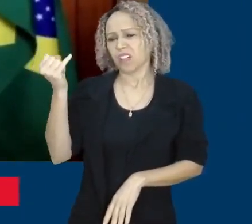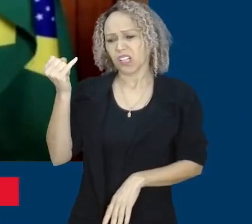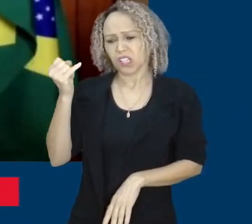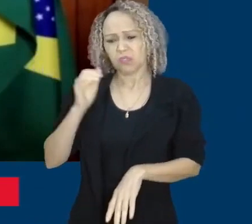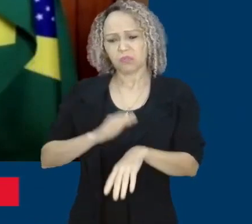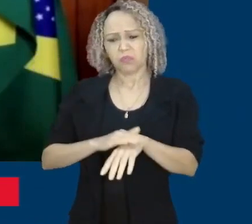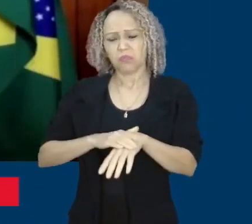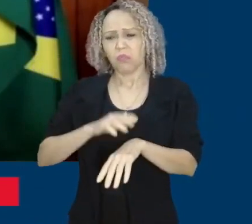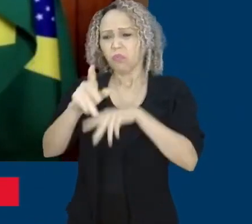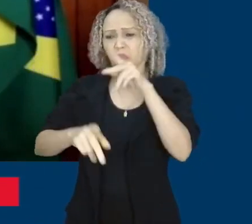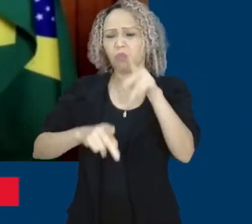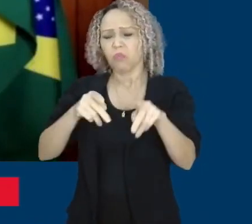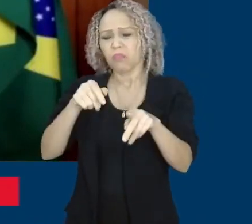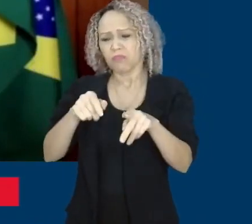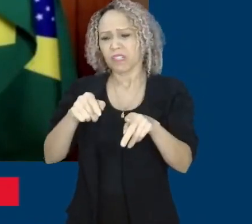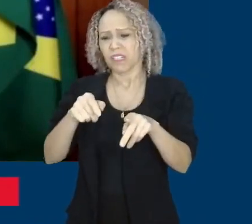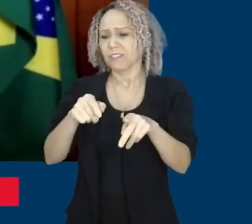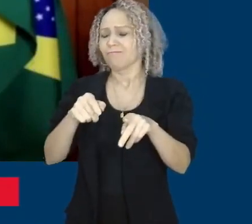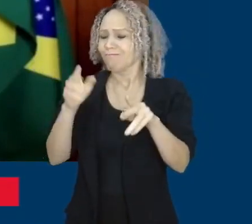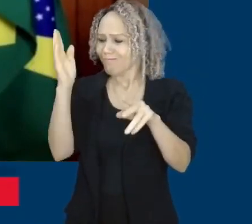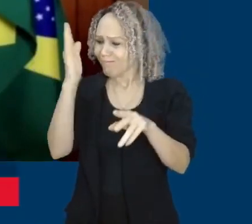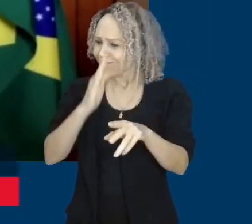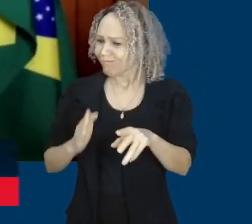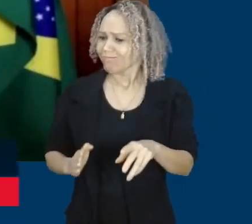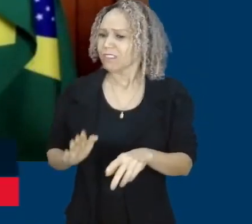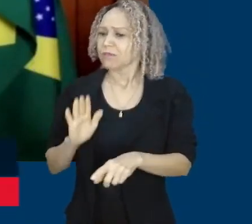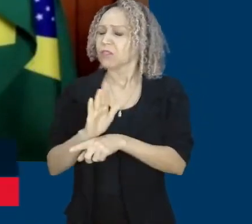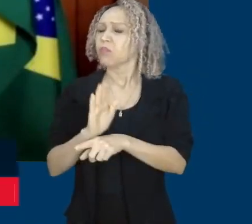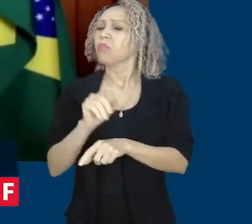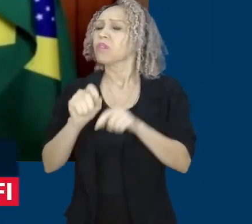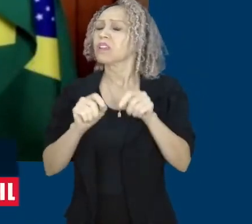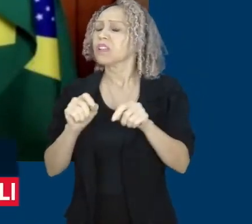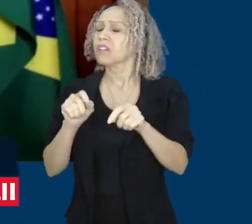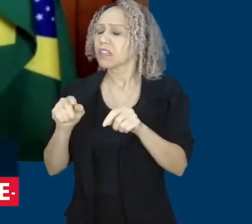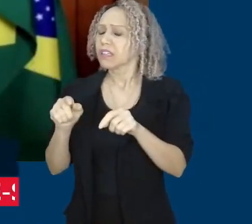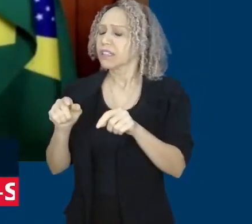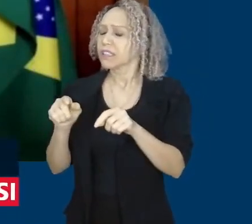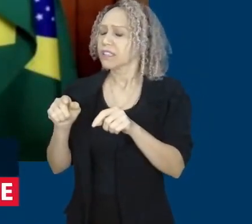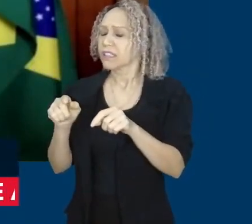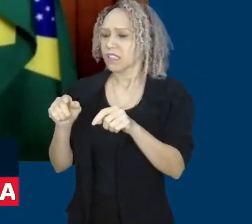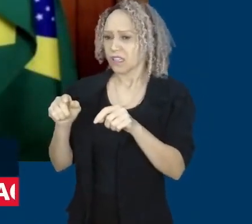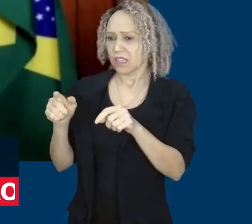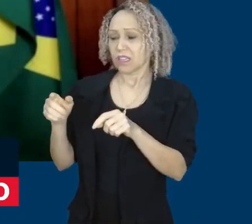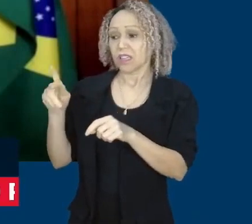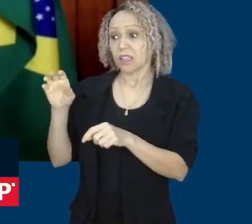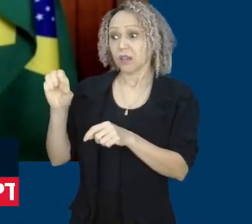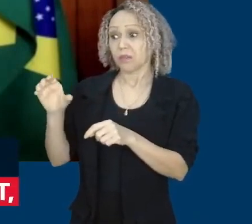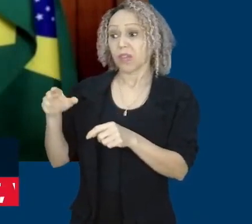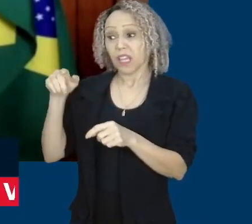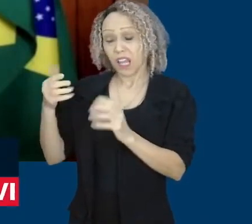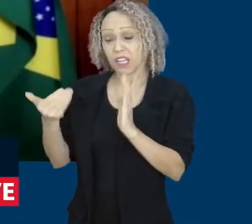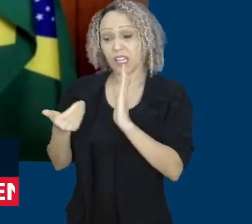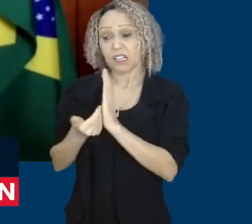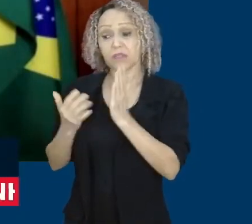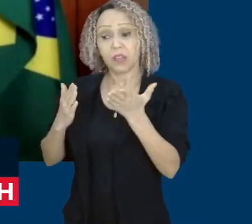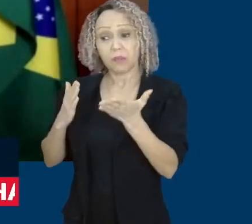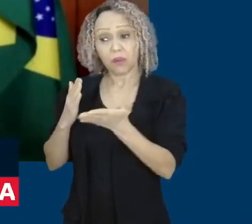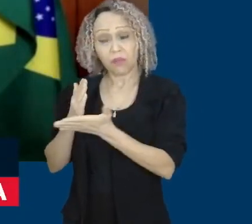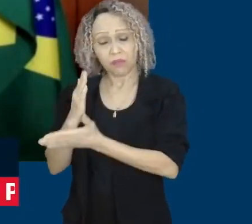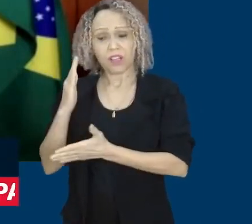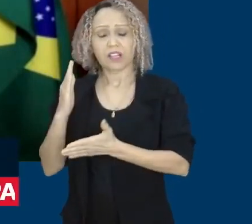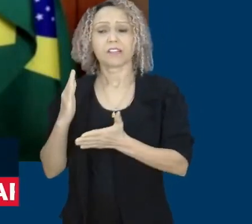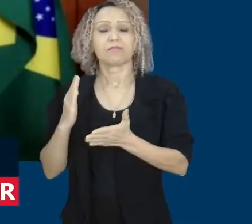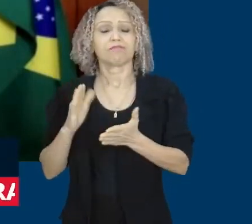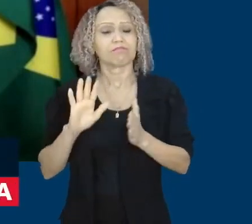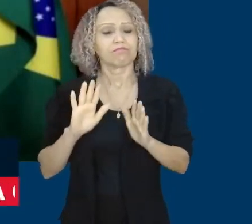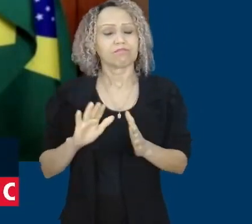fato, é uma demanda da sociedade brasileira, é um compromisso do presidente Lula, mas os dois candidatos do segundo turno,